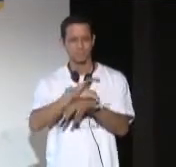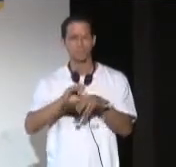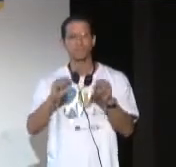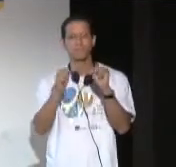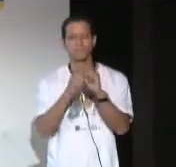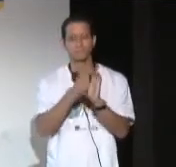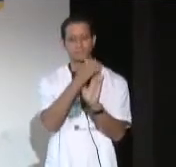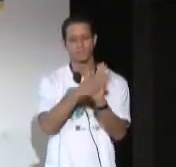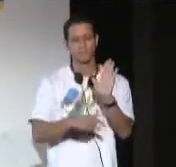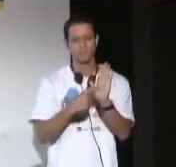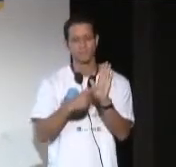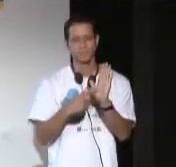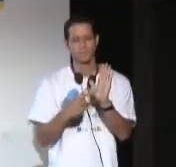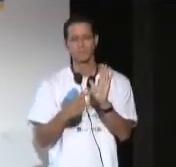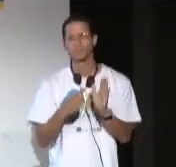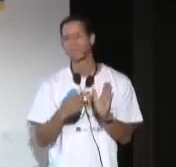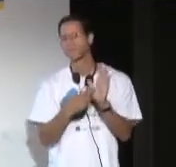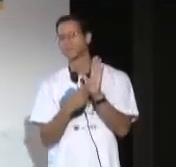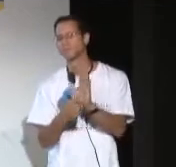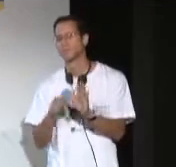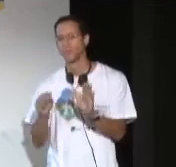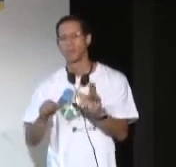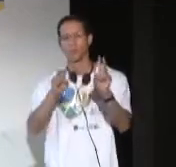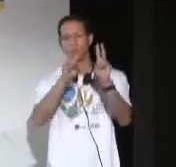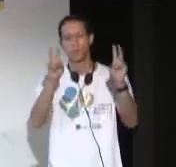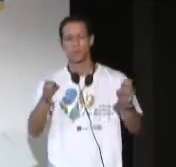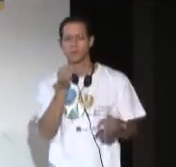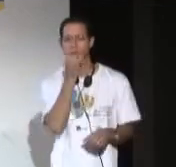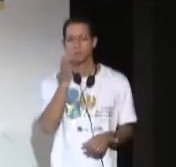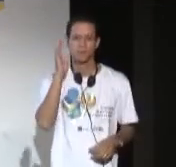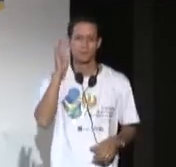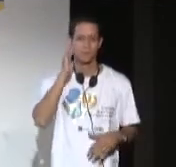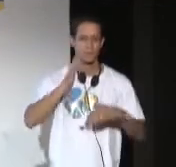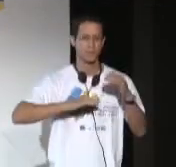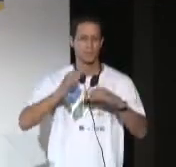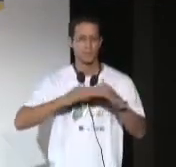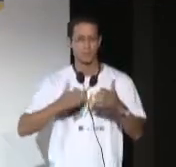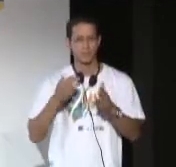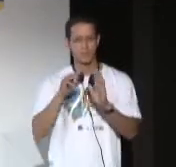agenda exaustiva, então ele sinaliza para questões, por exemplo, da relação teoria e prática,